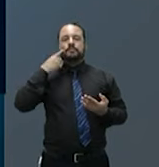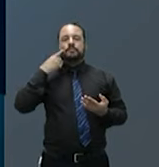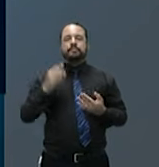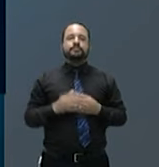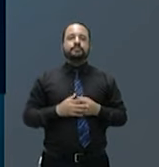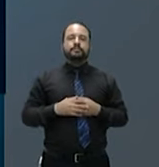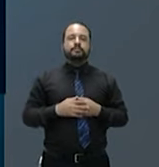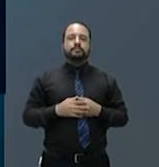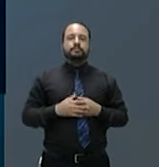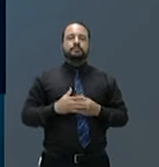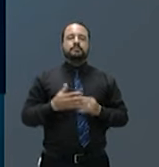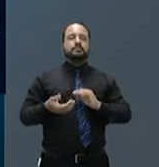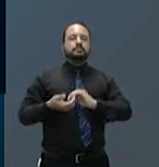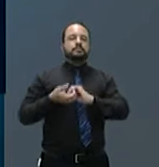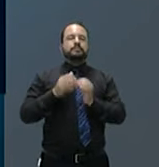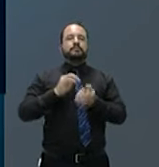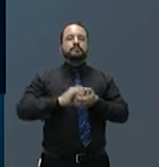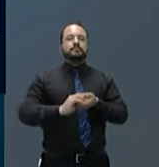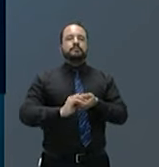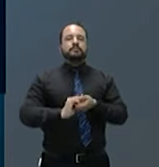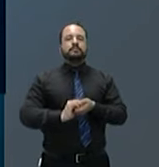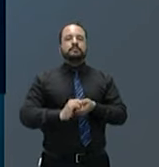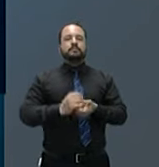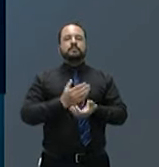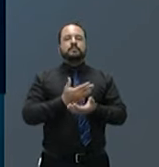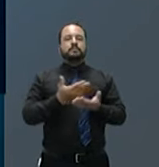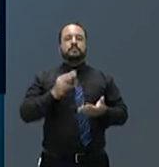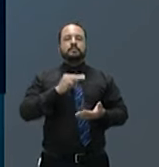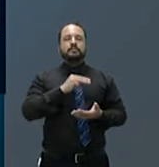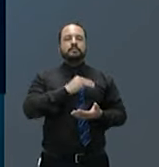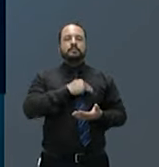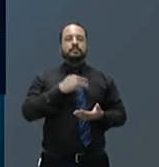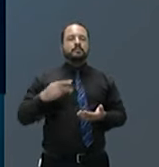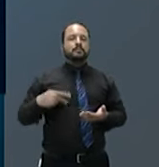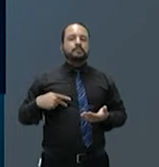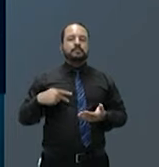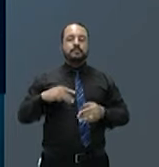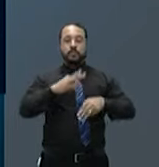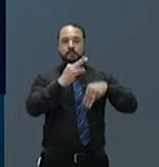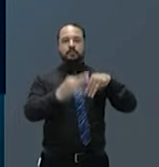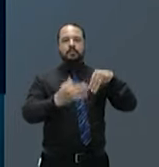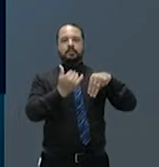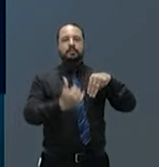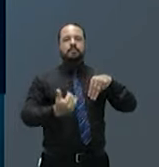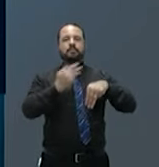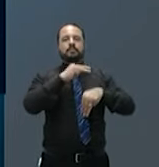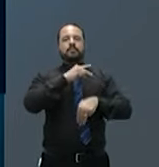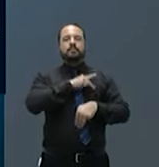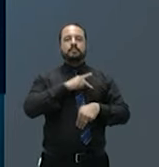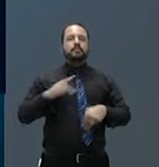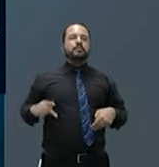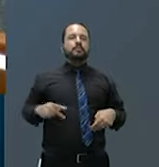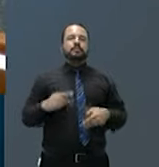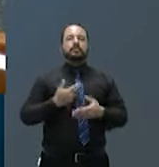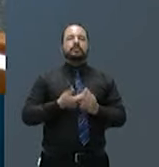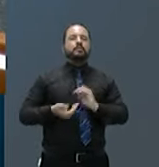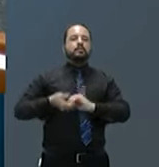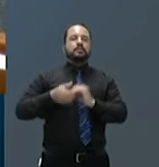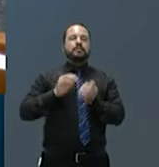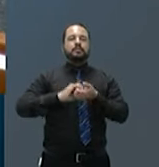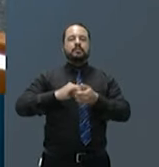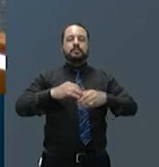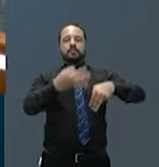tarde. Eu cumprimento a excelentíssima ministra presidente Maria Tereza de Assis Moura, estendo meus cumprimentos aos demais